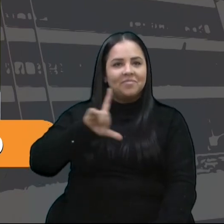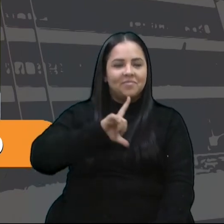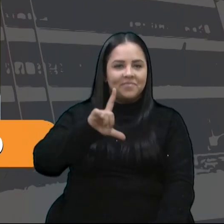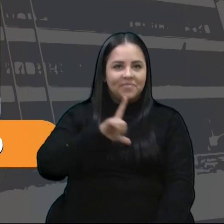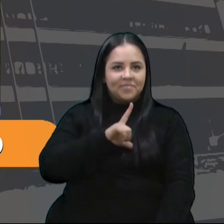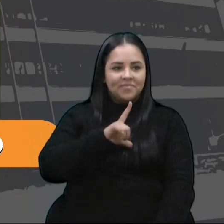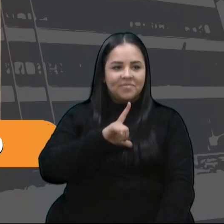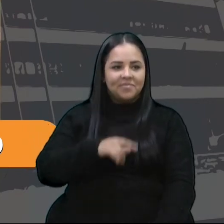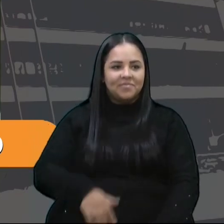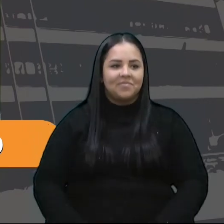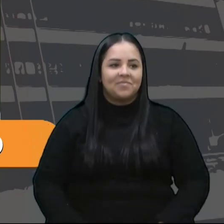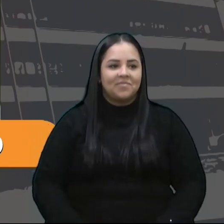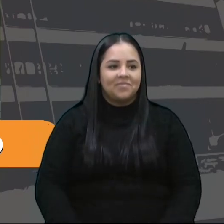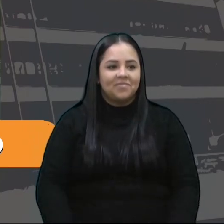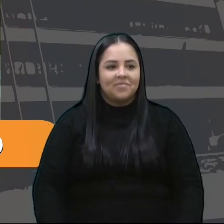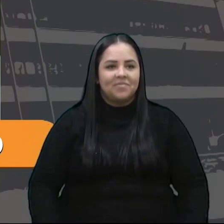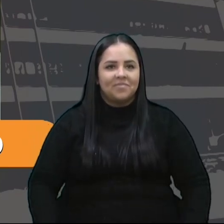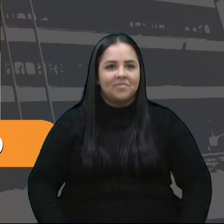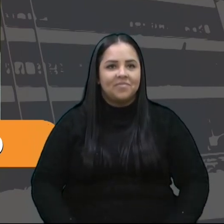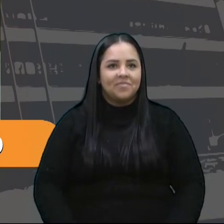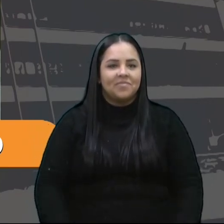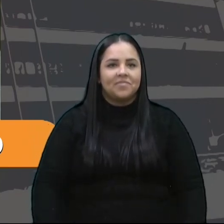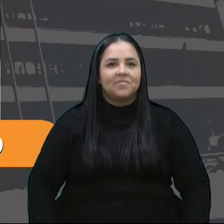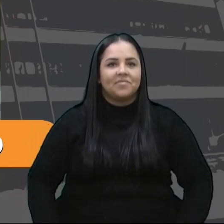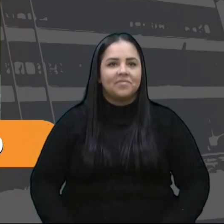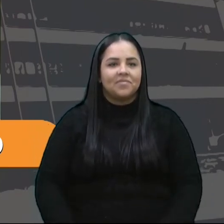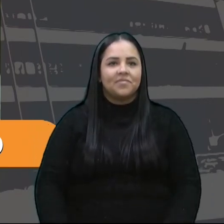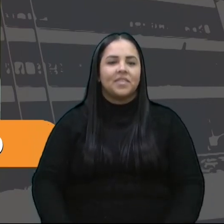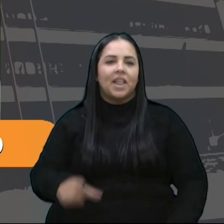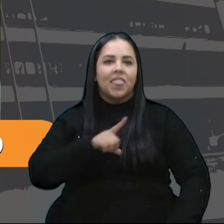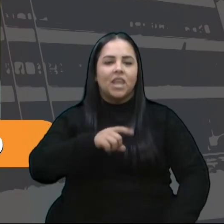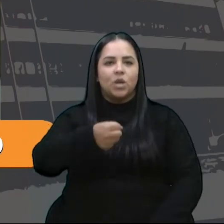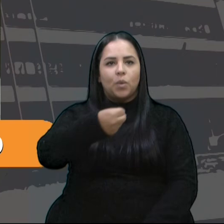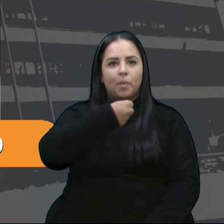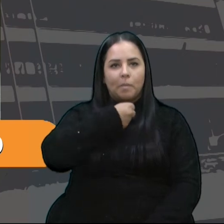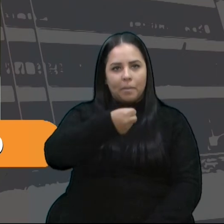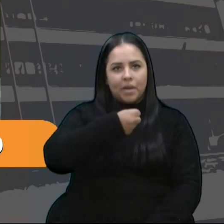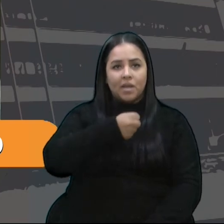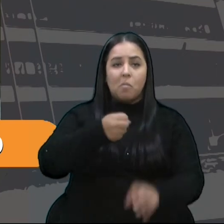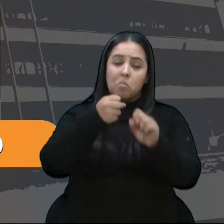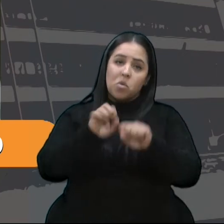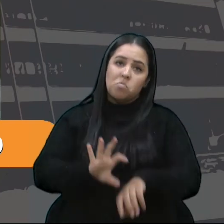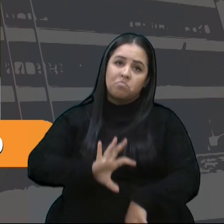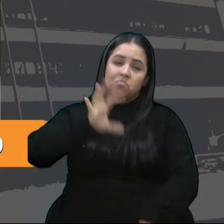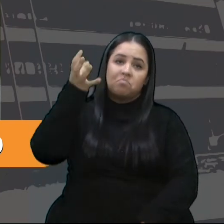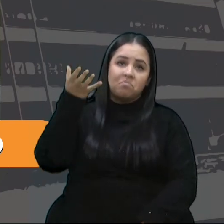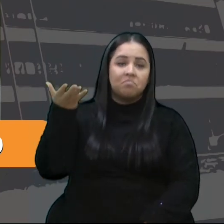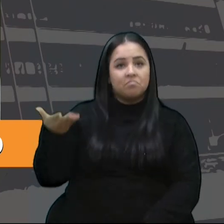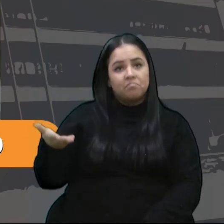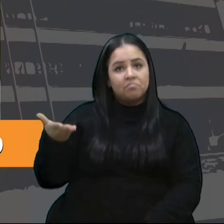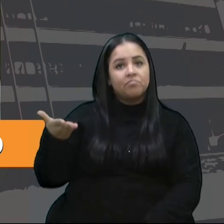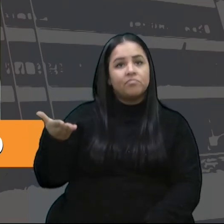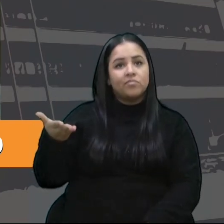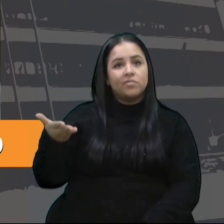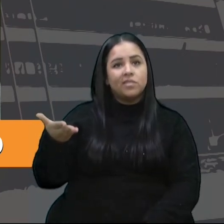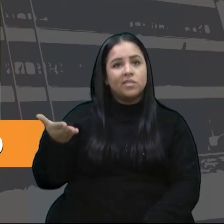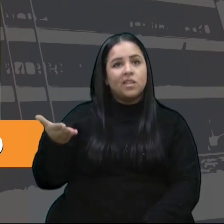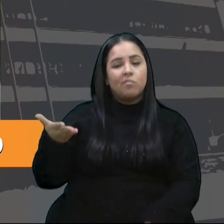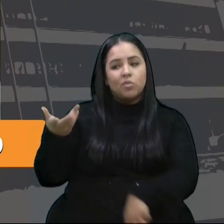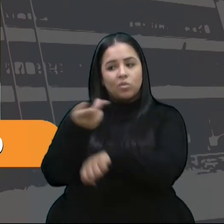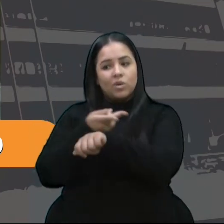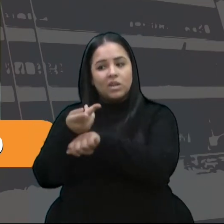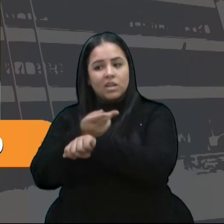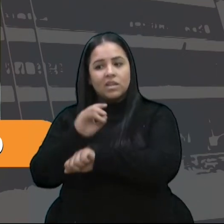para quem atua nessa área do jornalismo, eu talvez aconselhasse a buscar